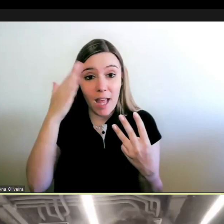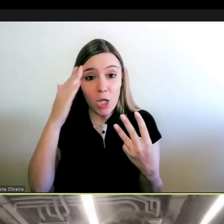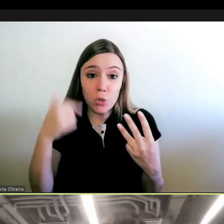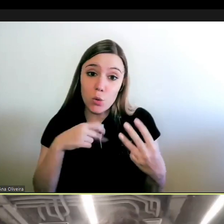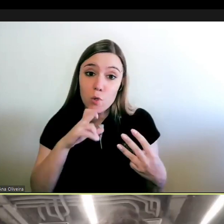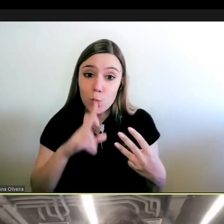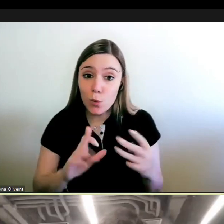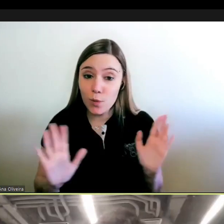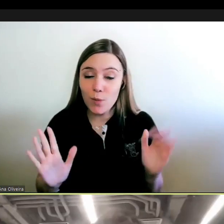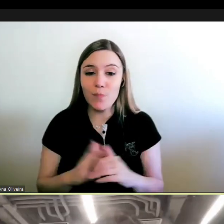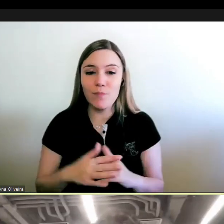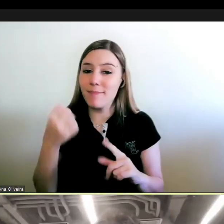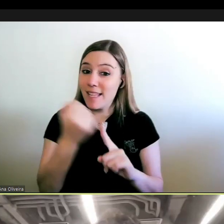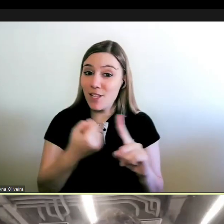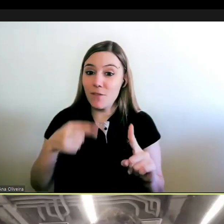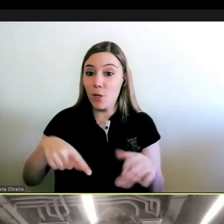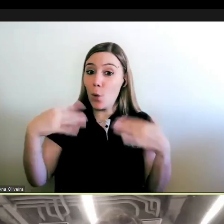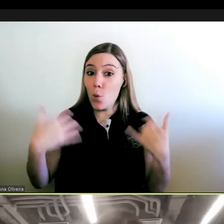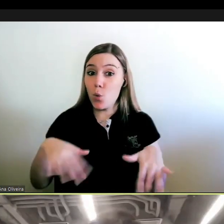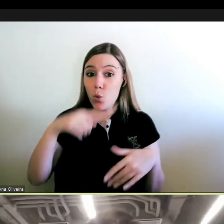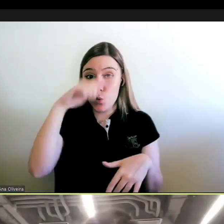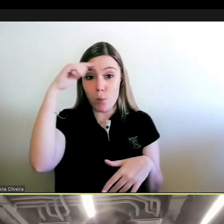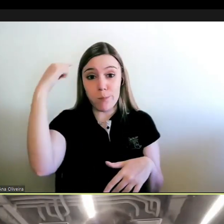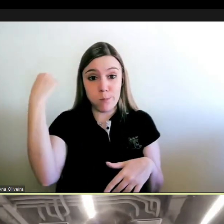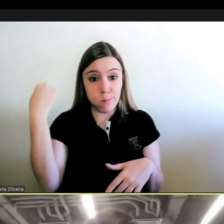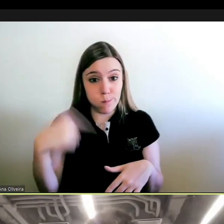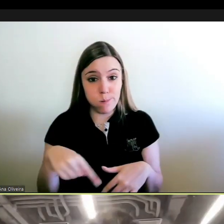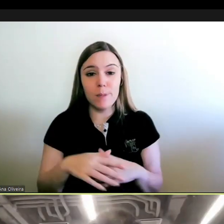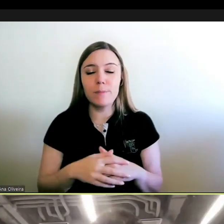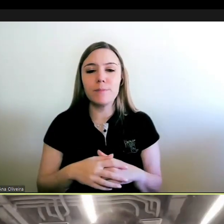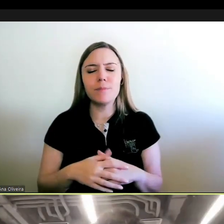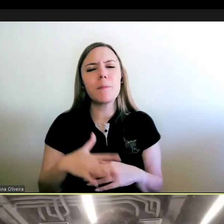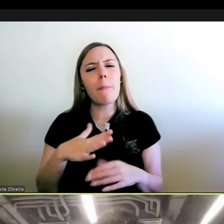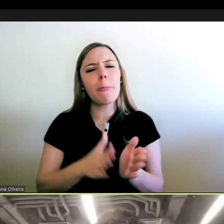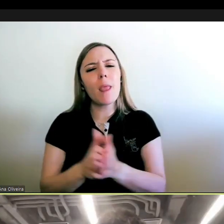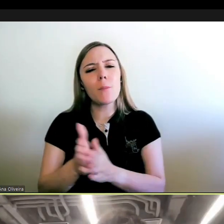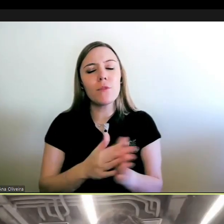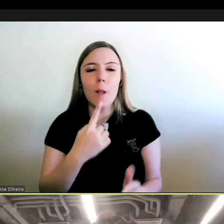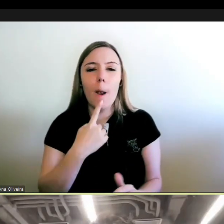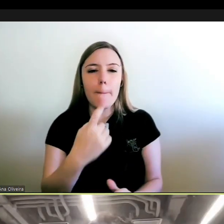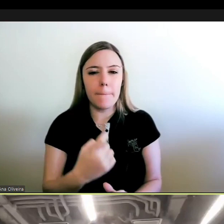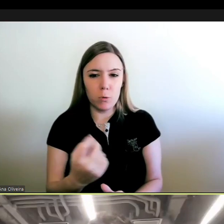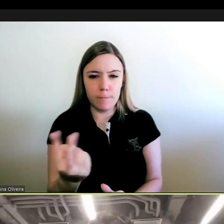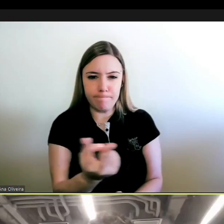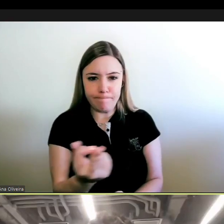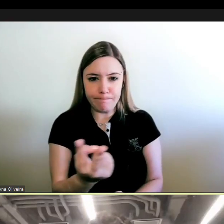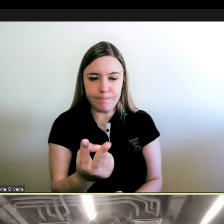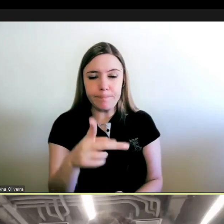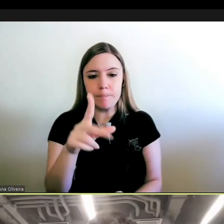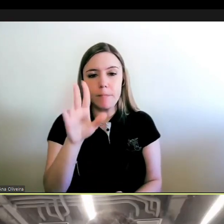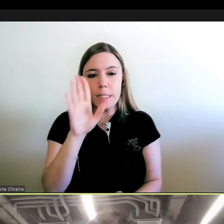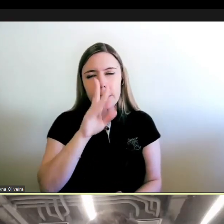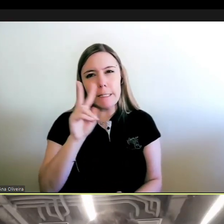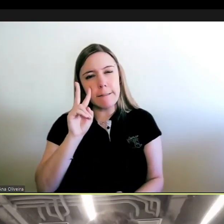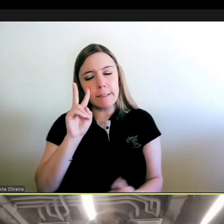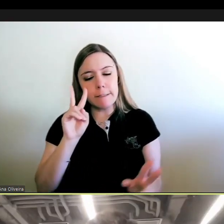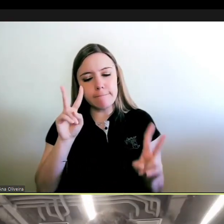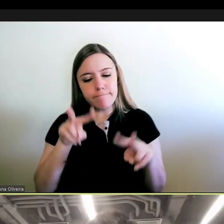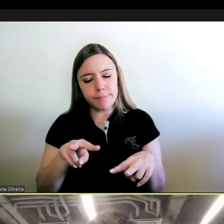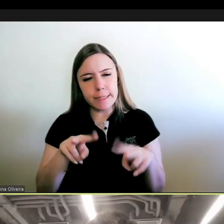esse desafio é tremendamente difícil. Deixa-me aproveitar para vos perguntar, precisamente olhando para dentro das organizações